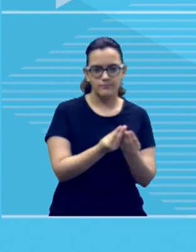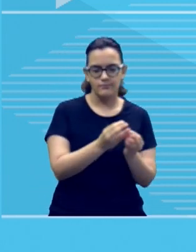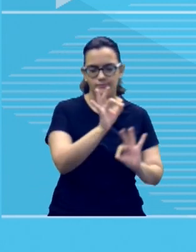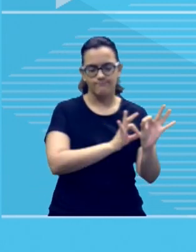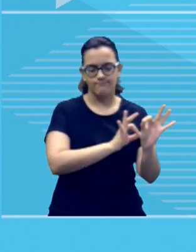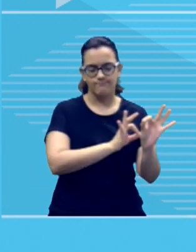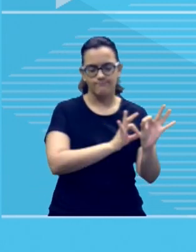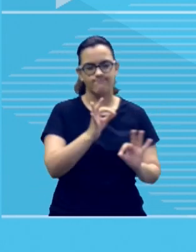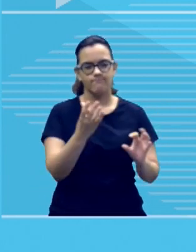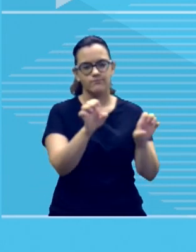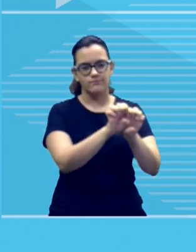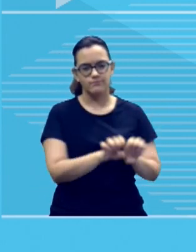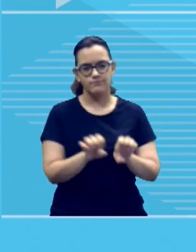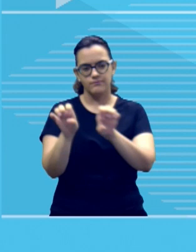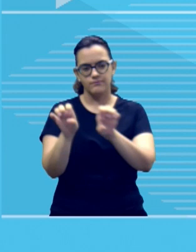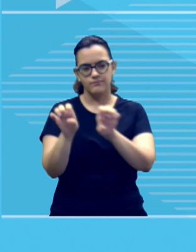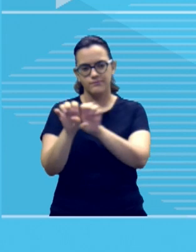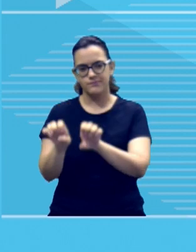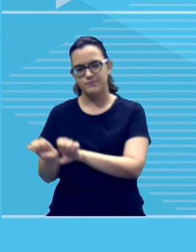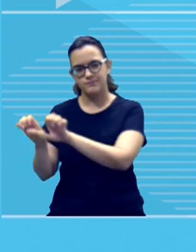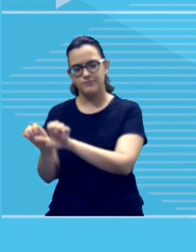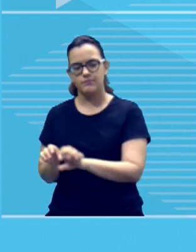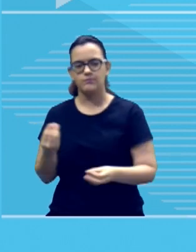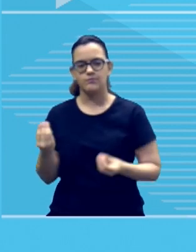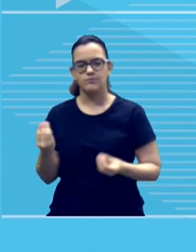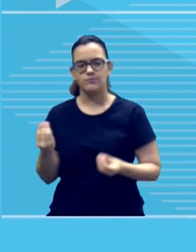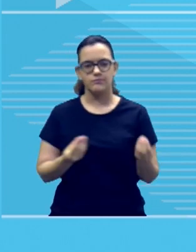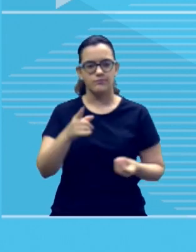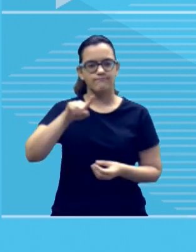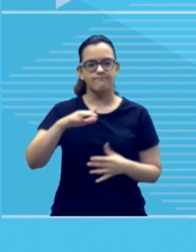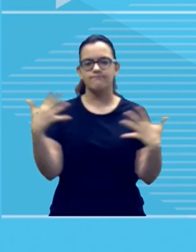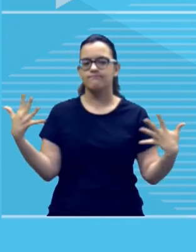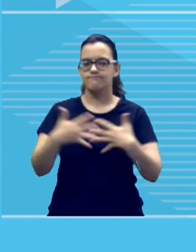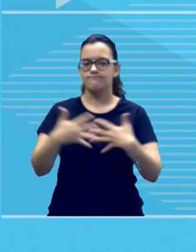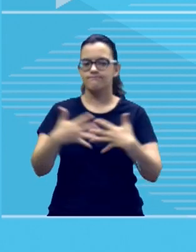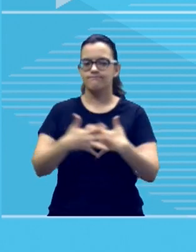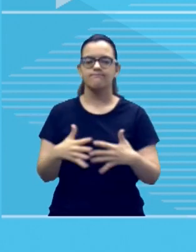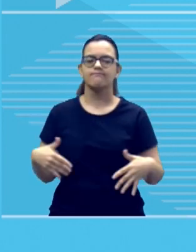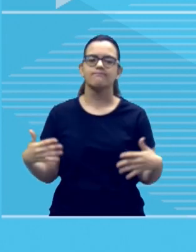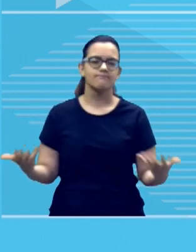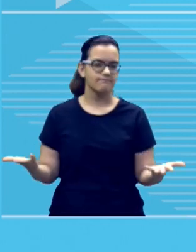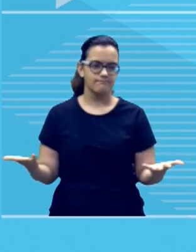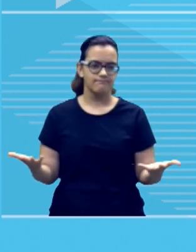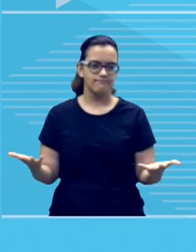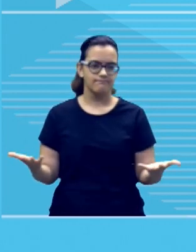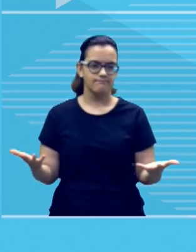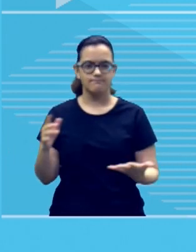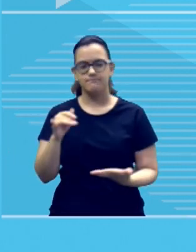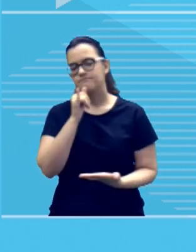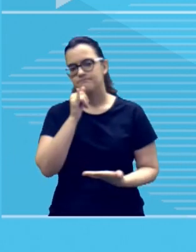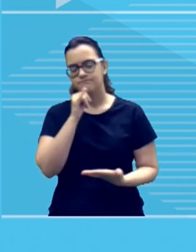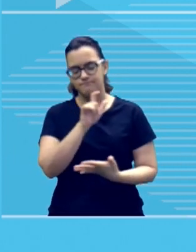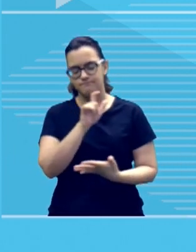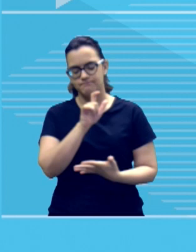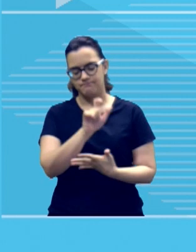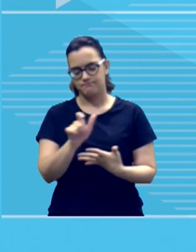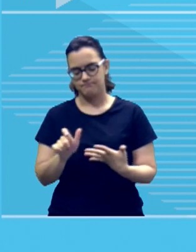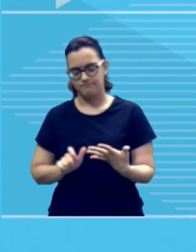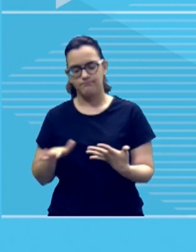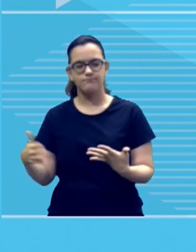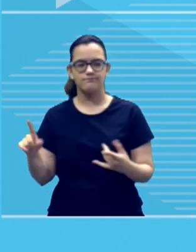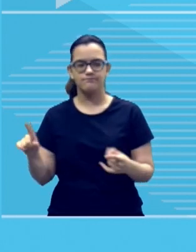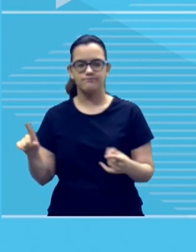isomeria pessoal que tá ocorrendo aí qual alternativa que você marcaria qual o tipo de isomeria que você